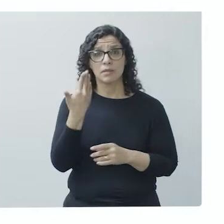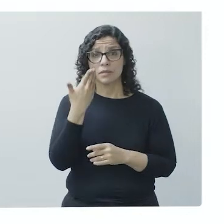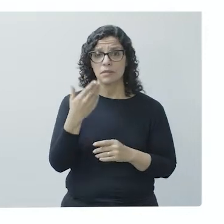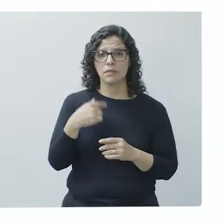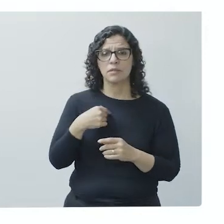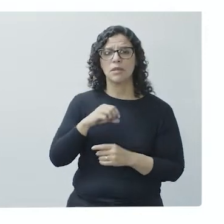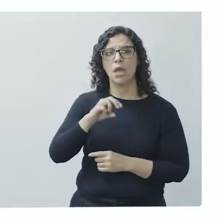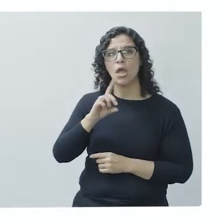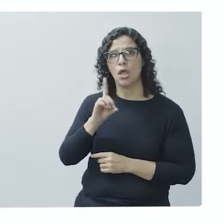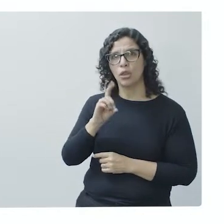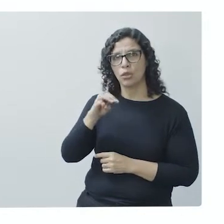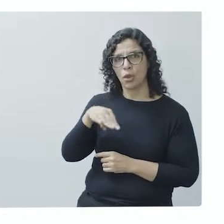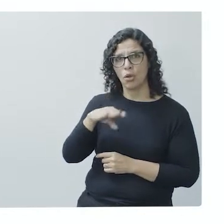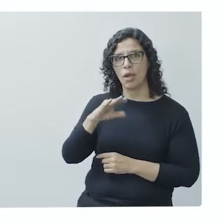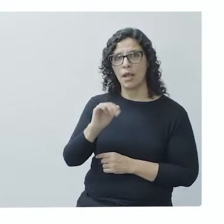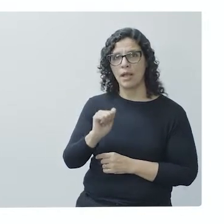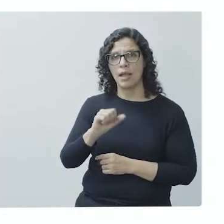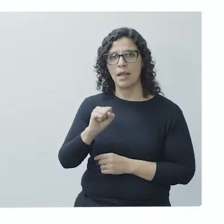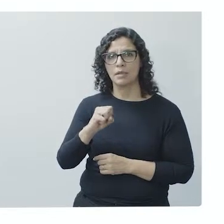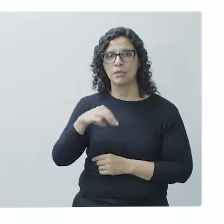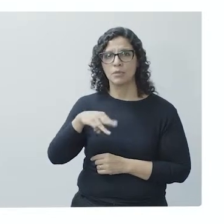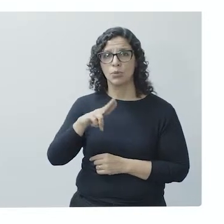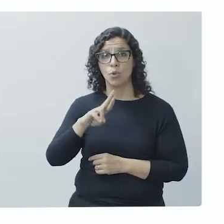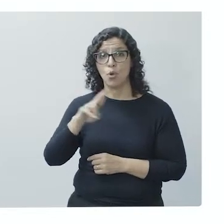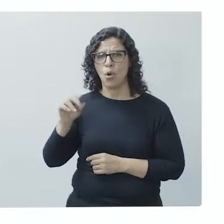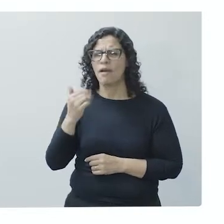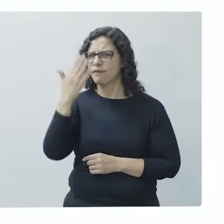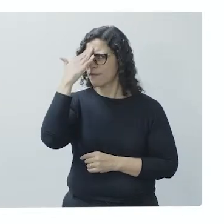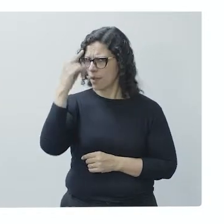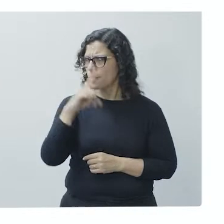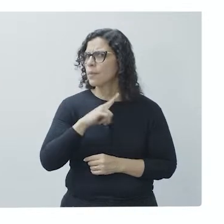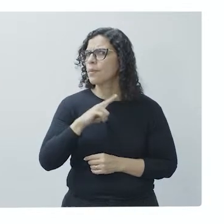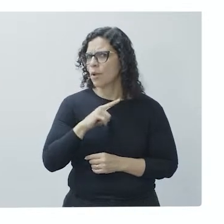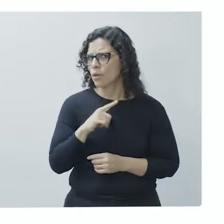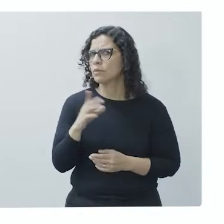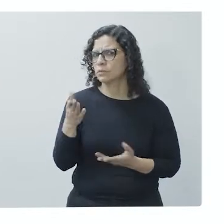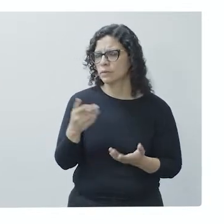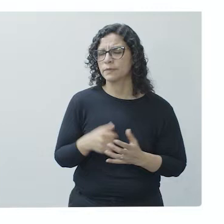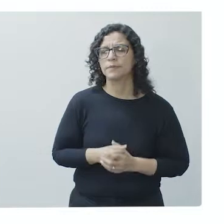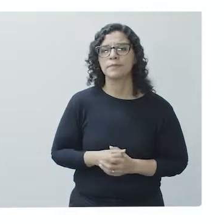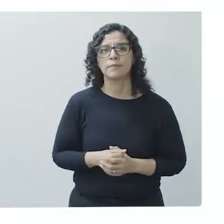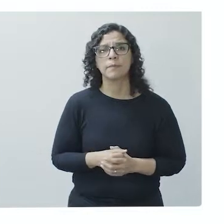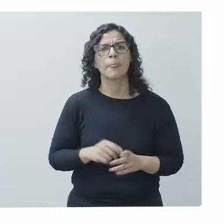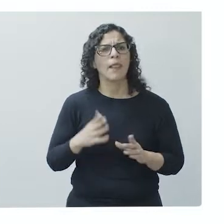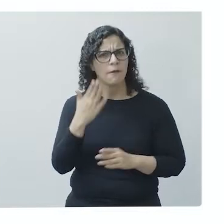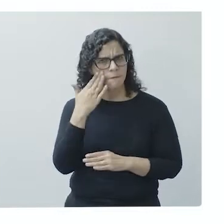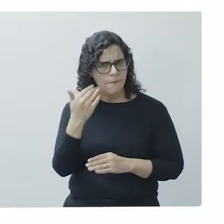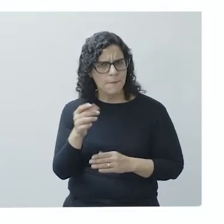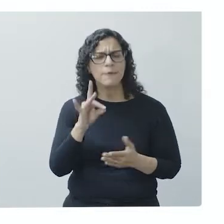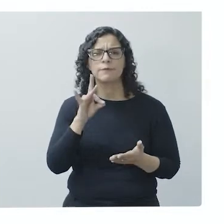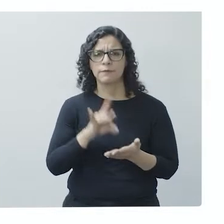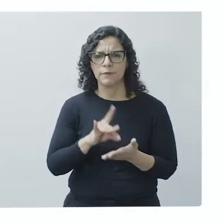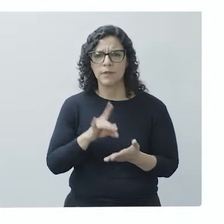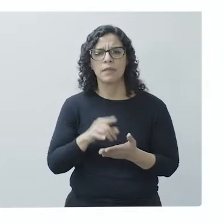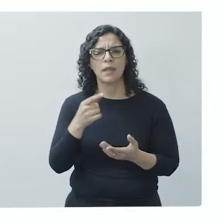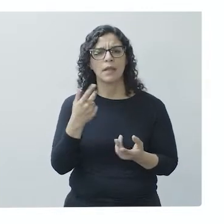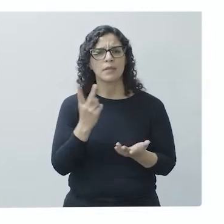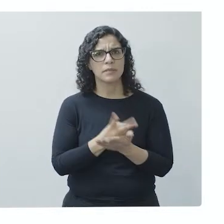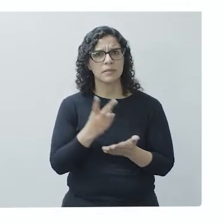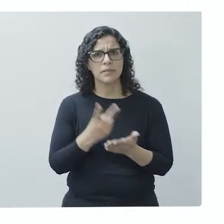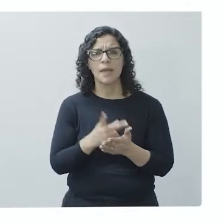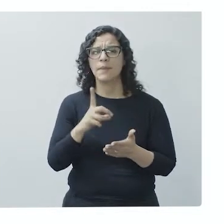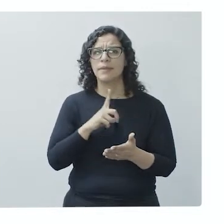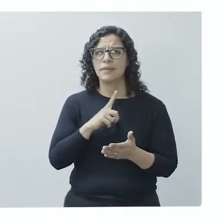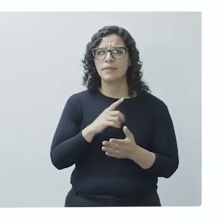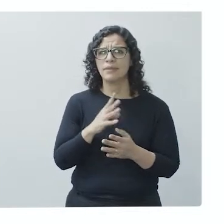meio, Dom Casmurro, é uma obra muito conhecida do Machado de Assis. Muito conhecida mesmo. Tem